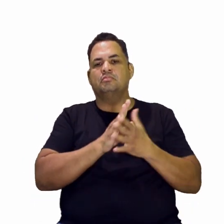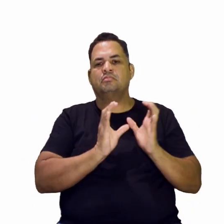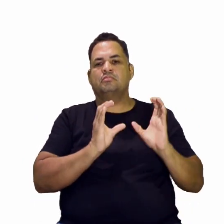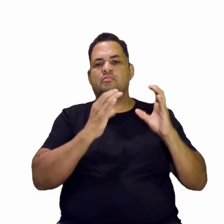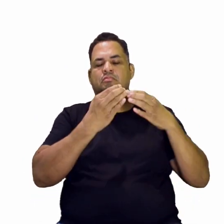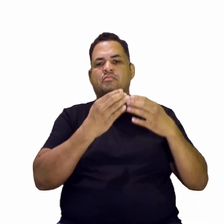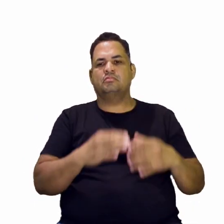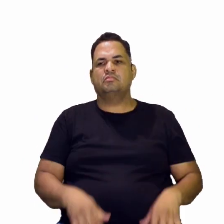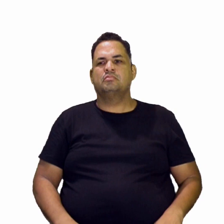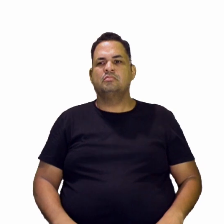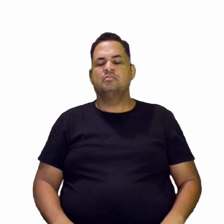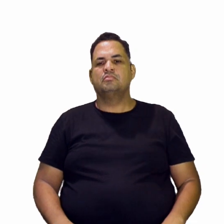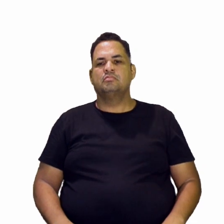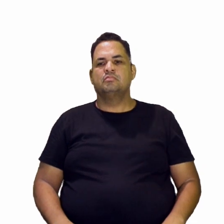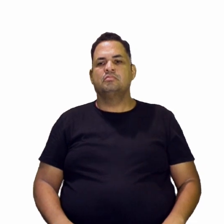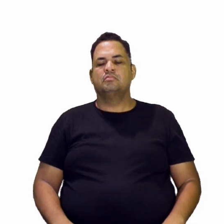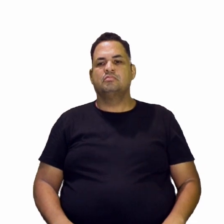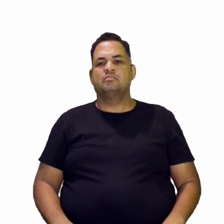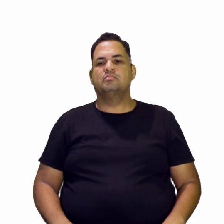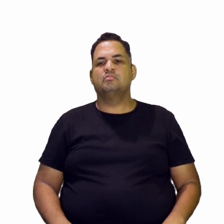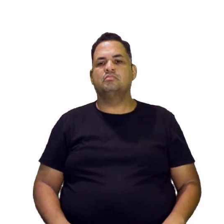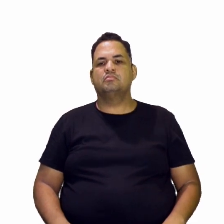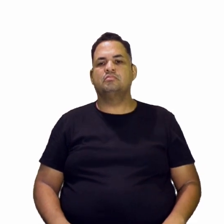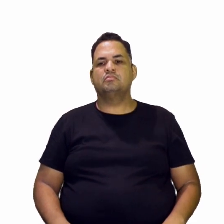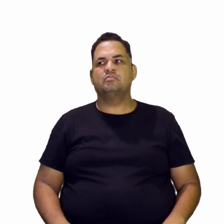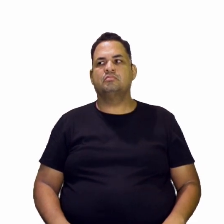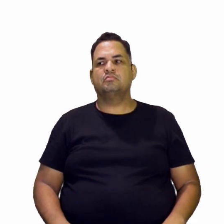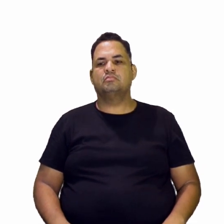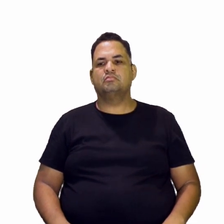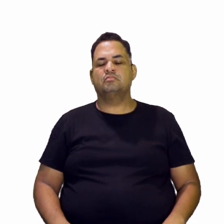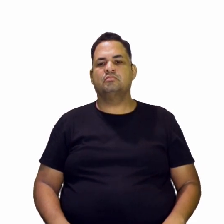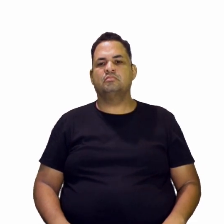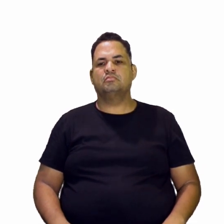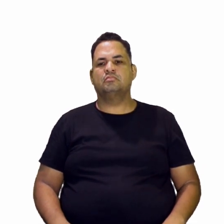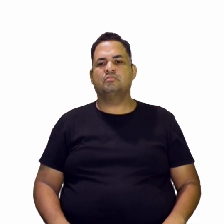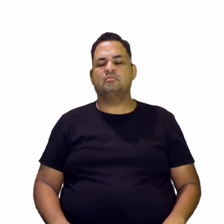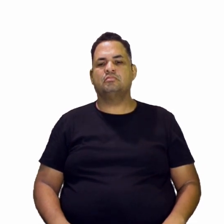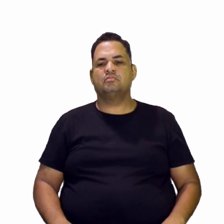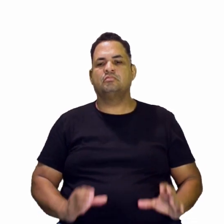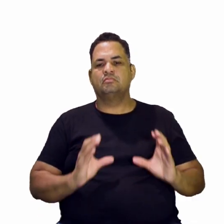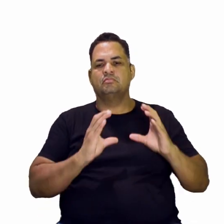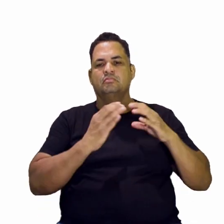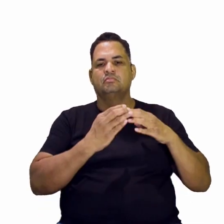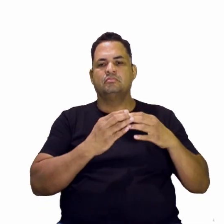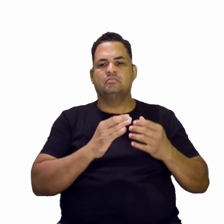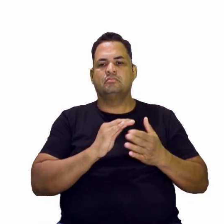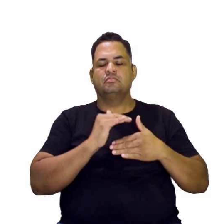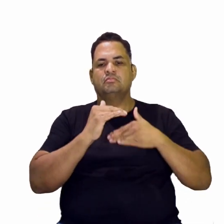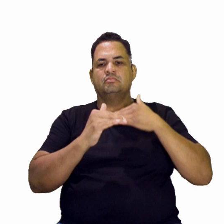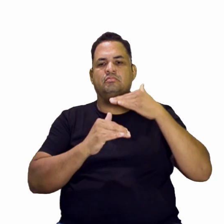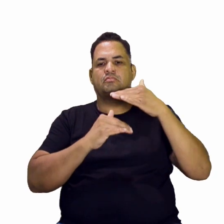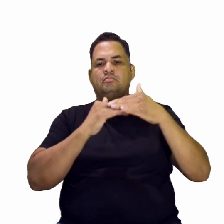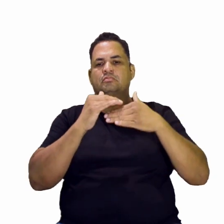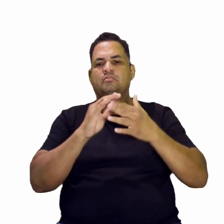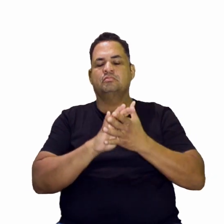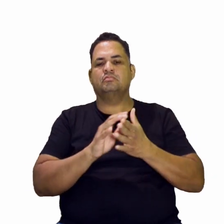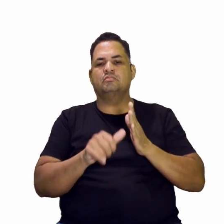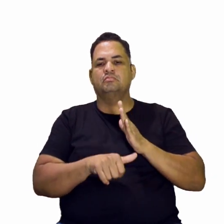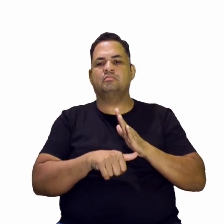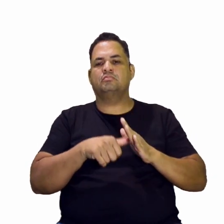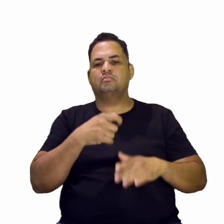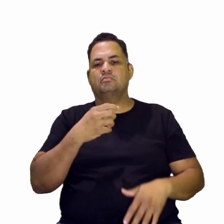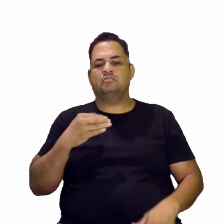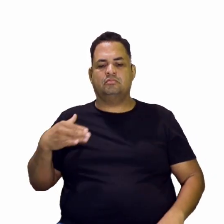5 grupos. Vamos lá? Começando dos grupos de evolução. Primeiro vieram